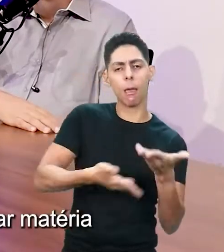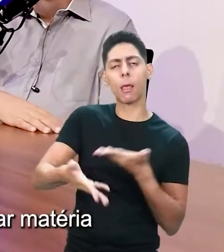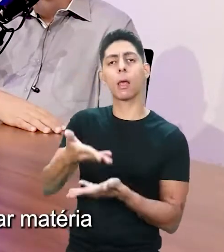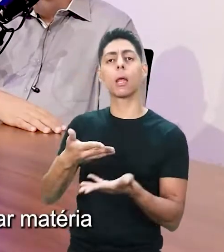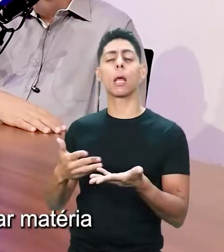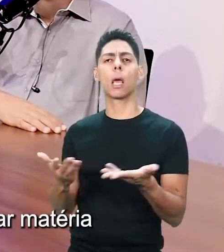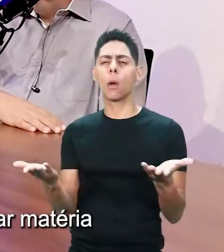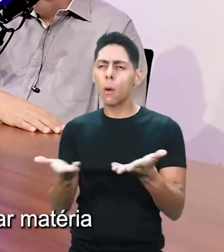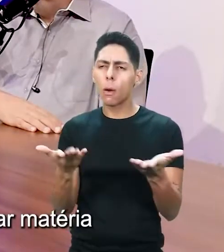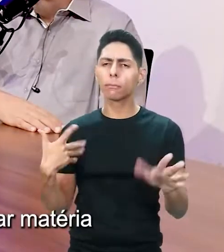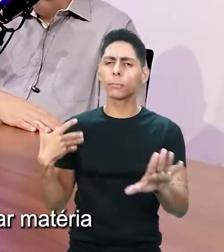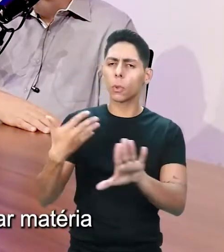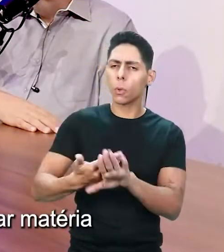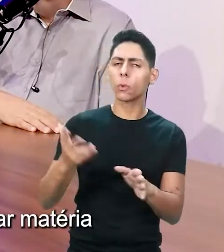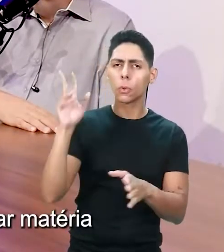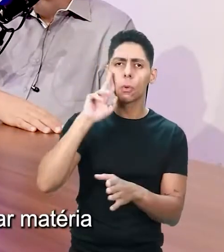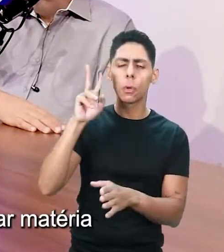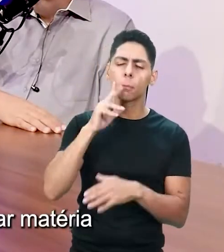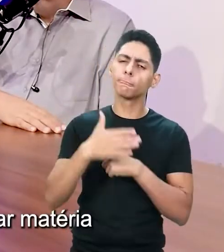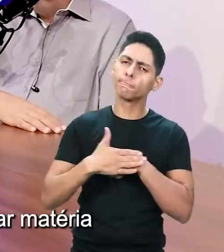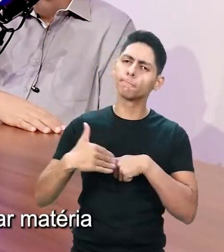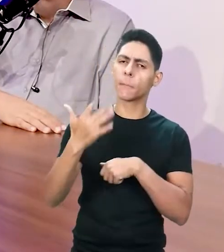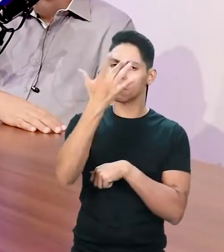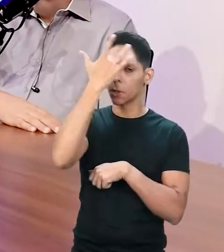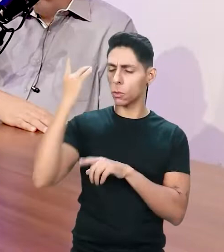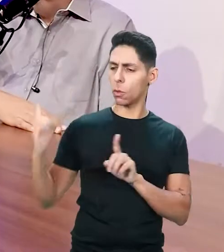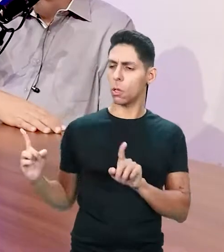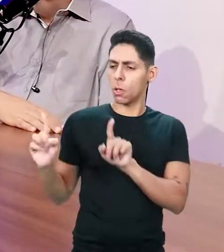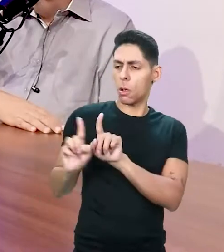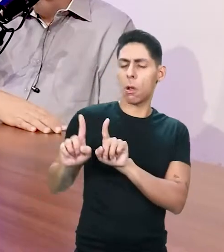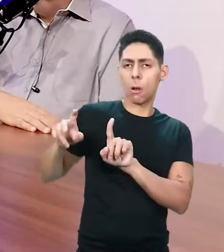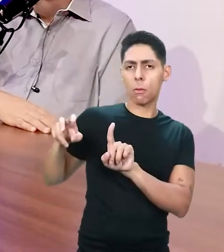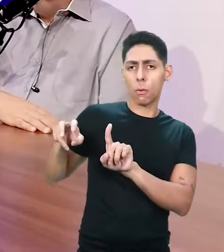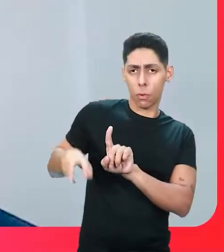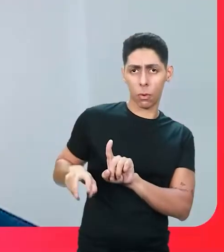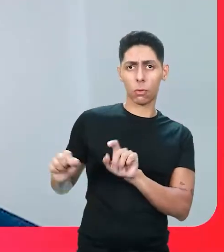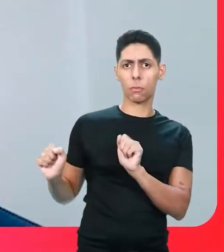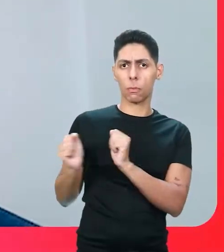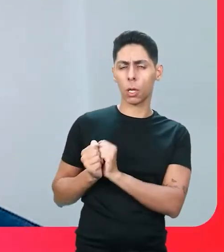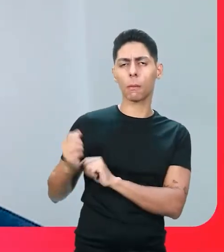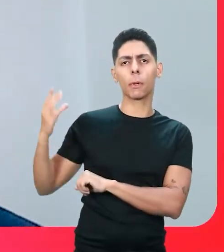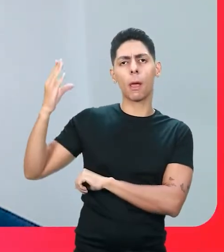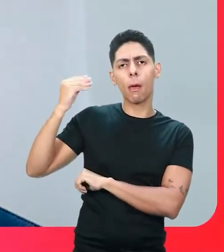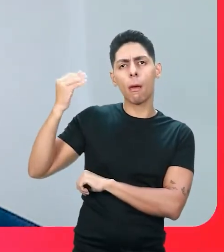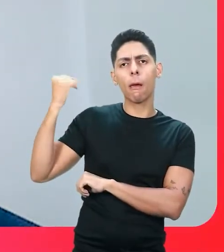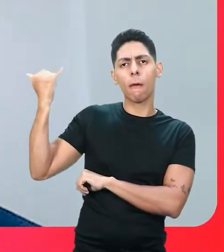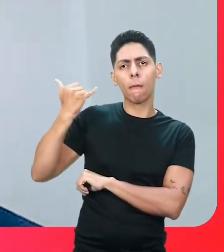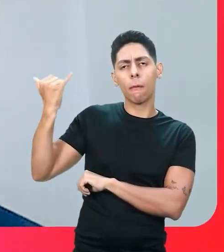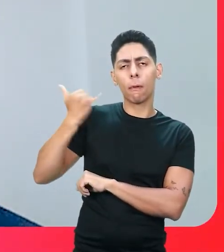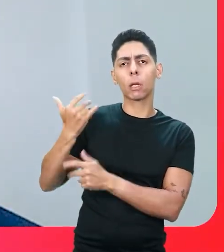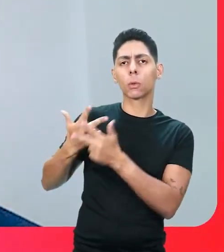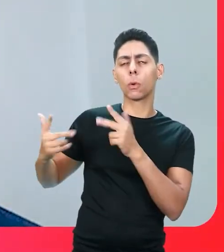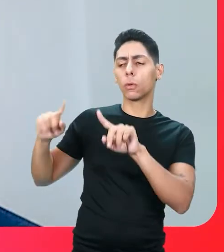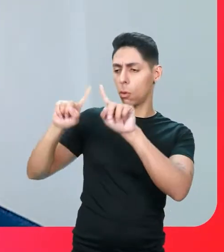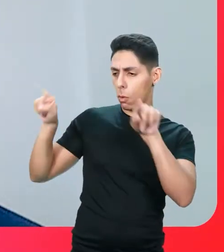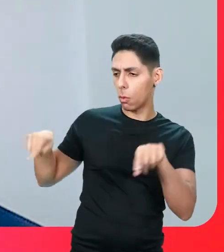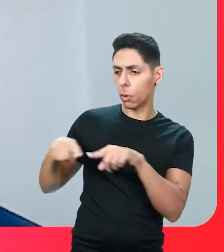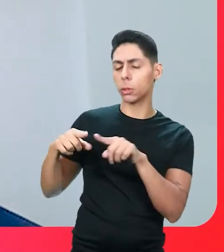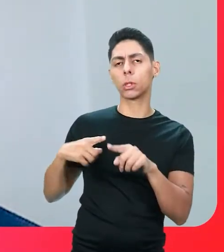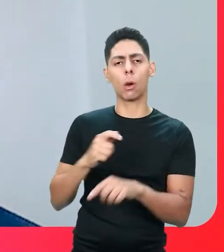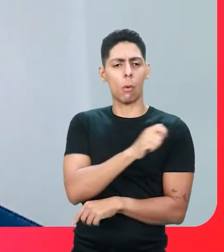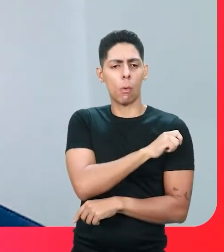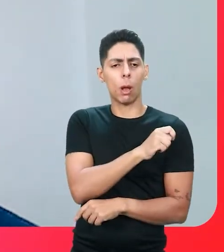com carinho das pessoas que sentavam do meu lado para ditar a matéria do quadro. Tinha um aluno chamado Carlos Augusto, outro